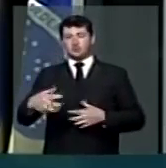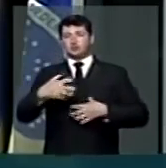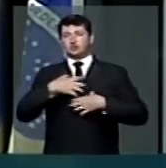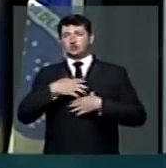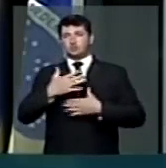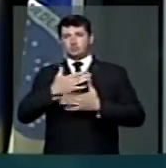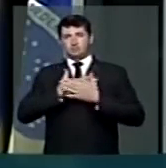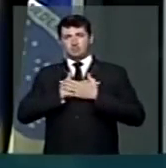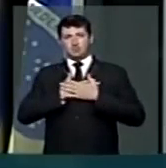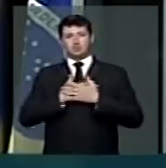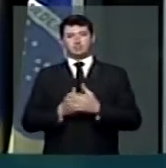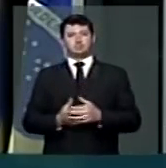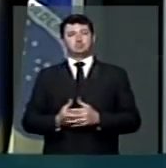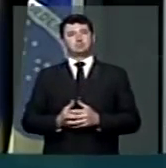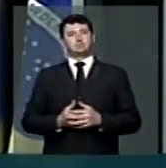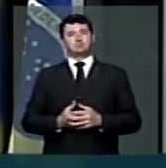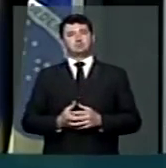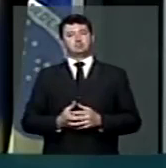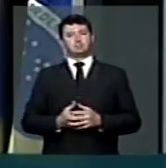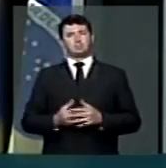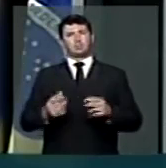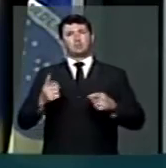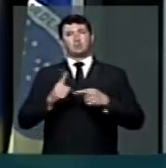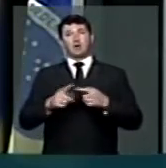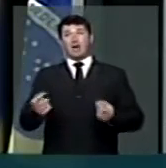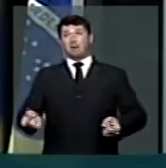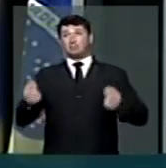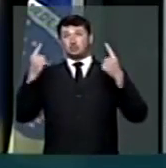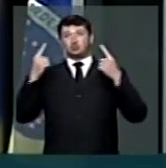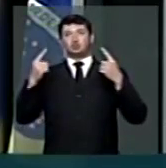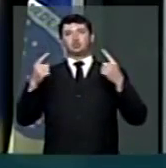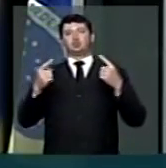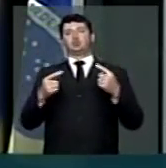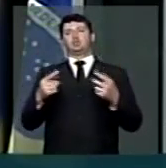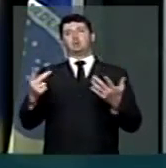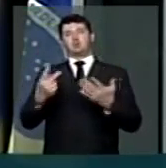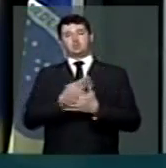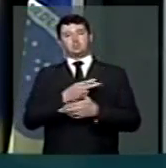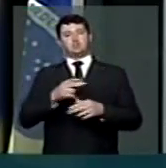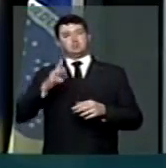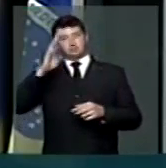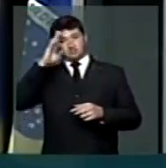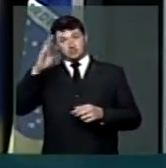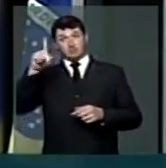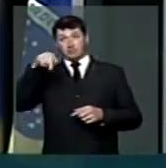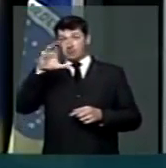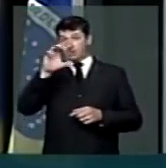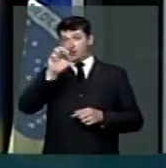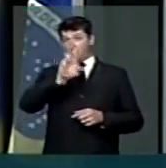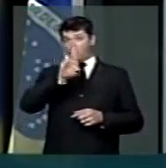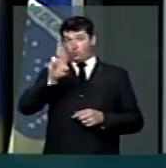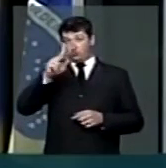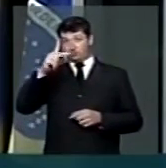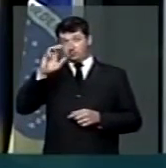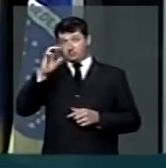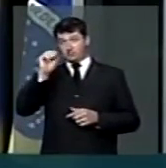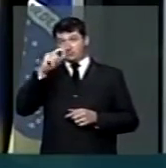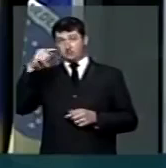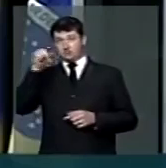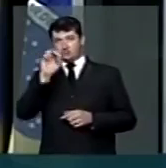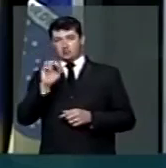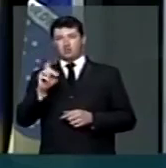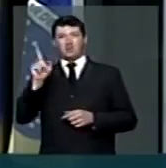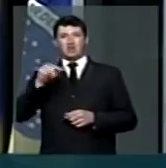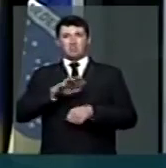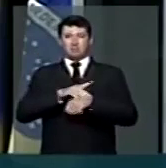que tenho diante dos absurdos que têm ocorrido, especialmente a questão da corrupção, essa